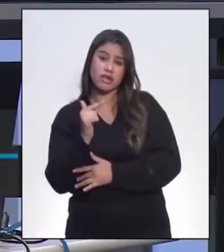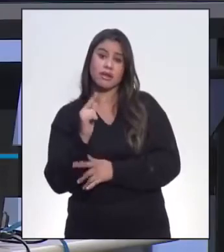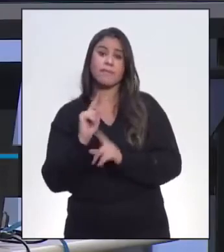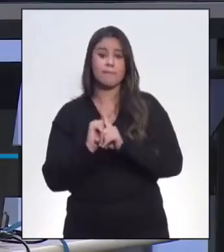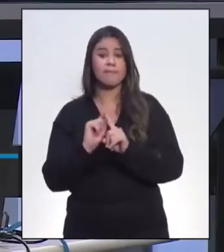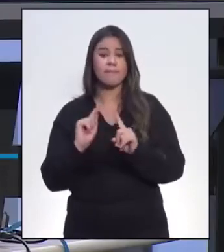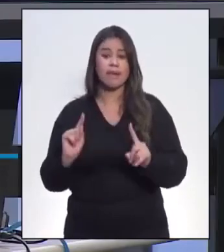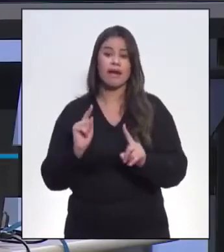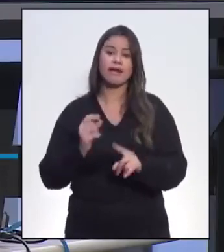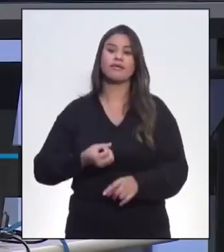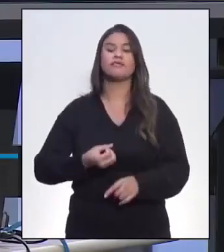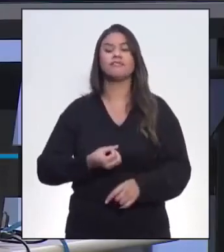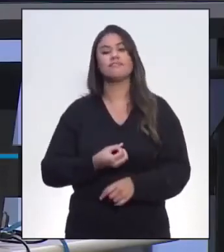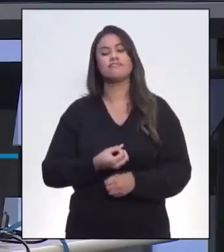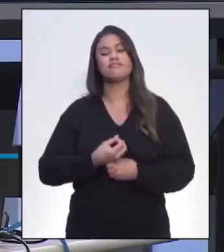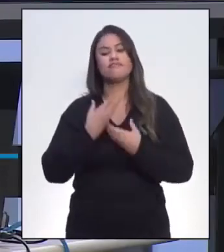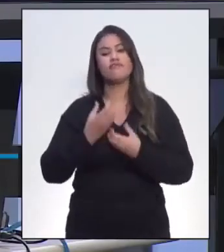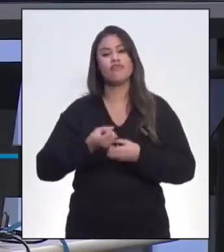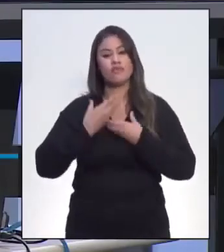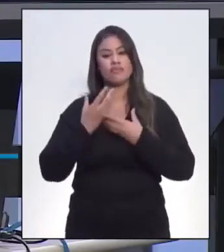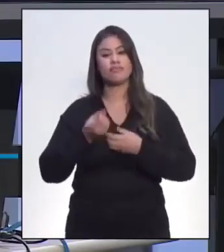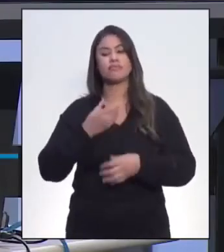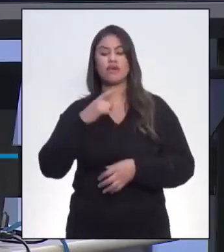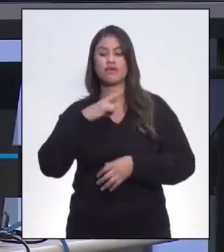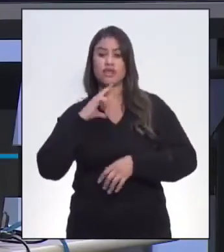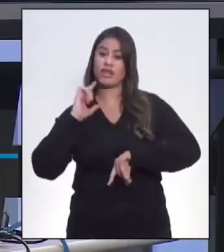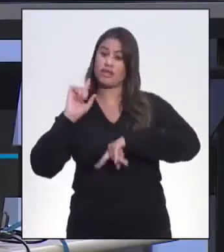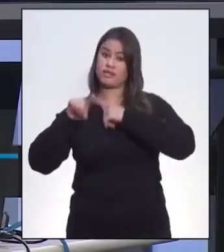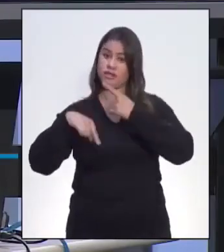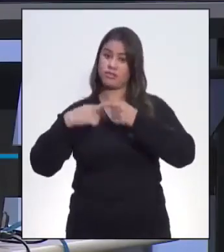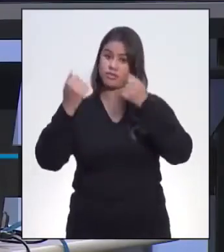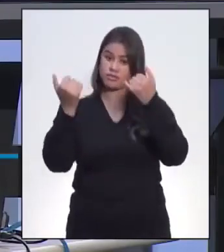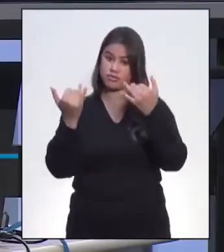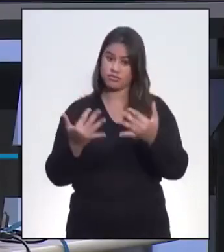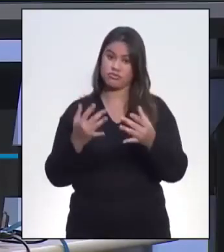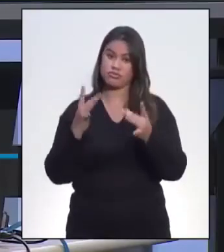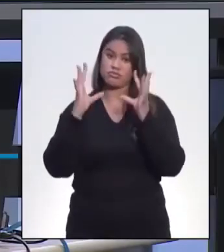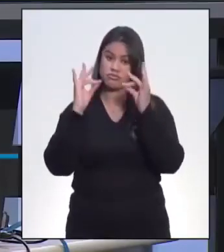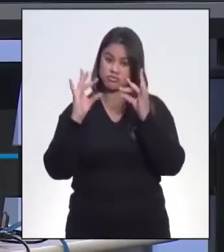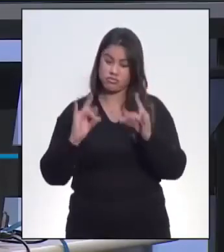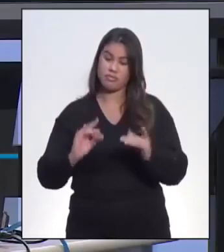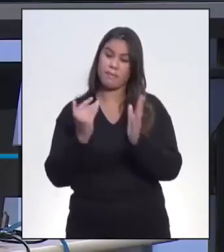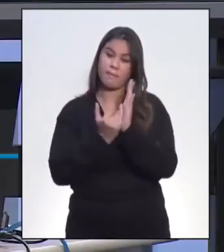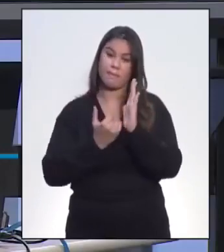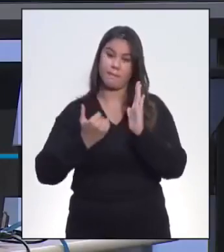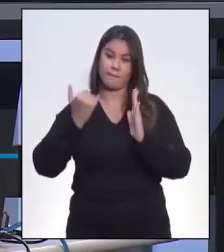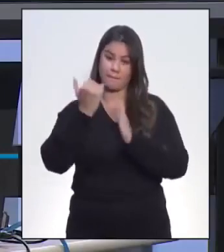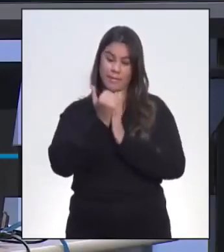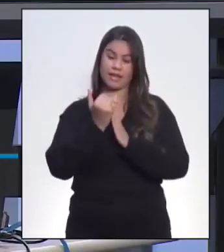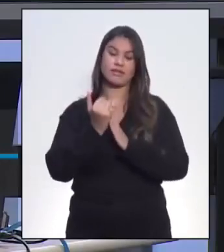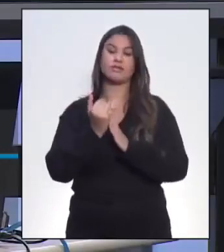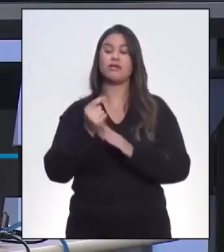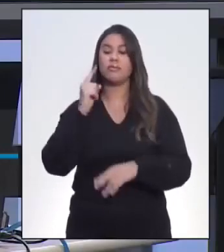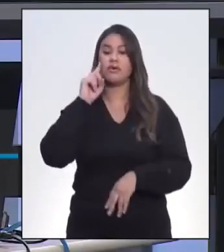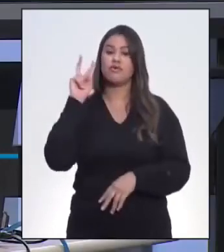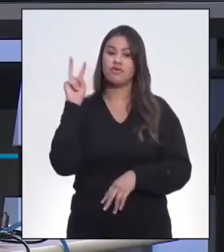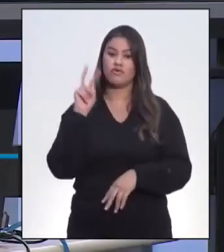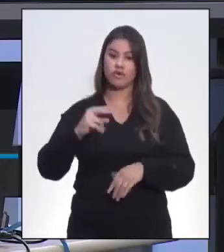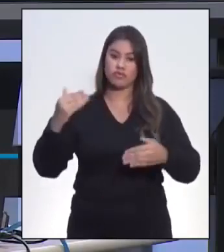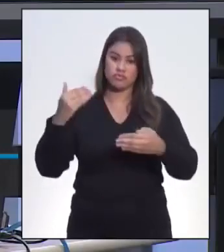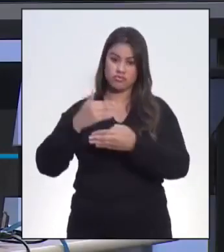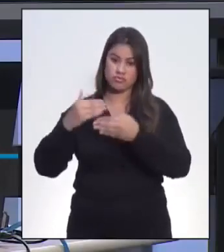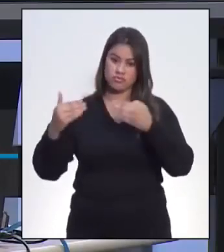tarde, né, no decorrer do exercício, a gente vai trazer essas especificidades, mas nesse caso aí, já tem uma informação